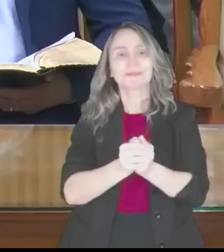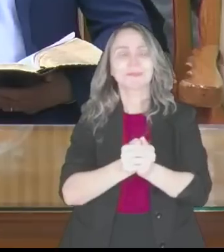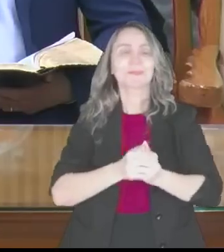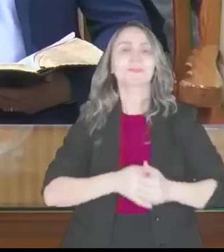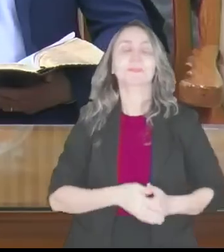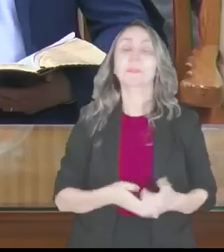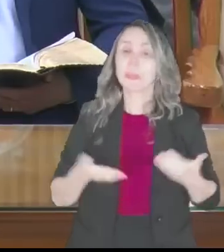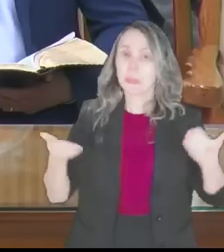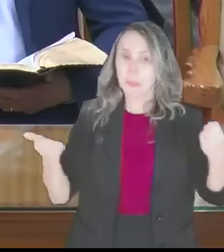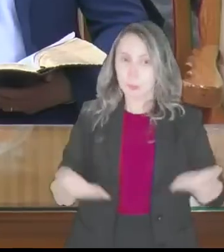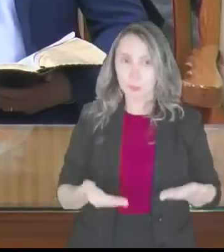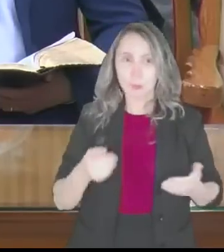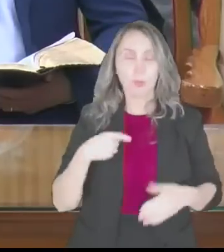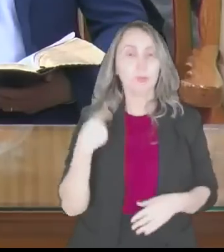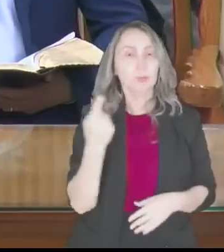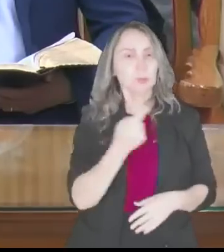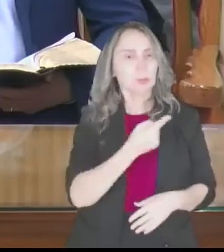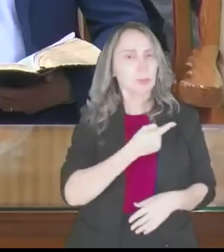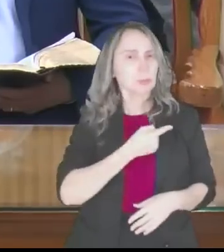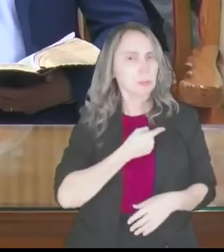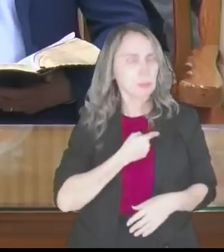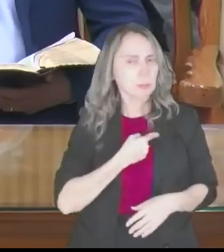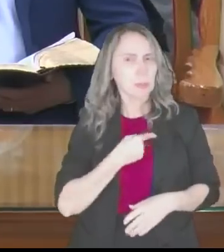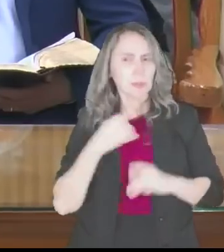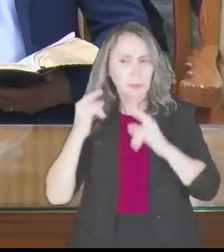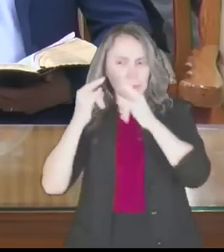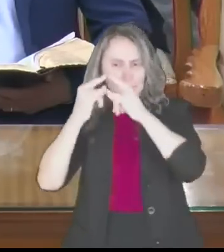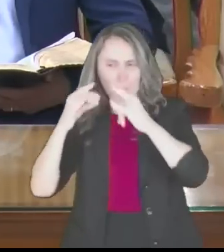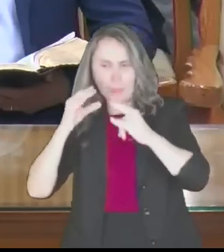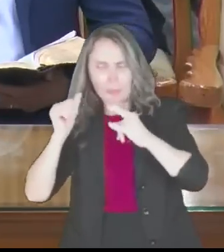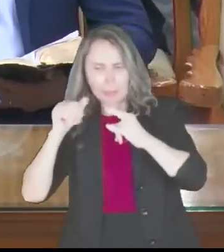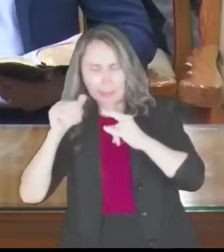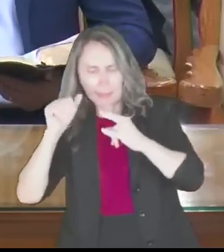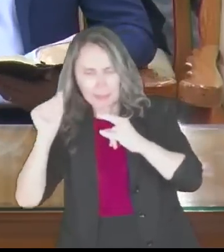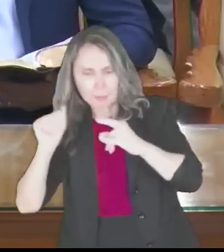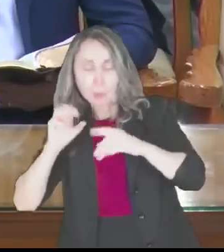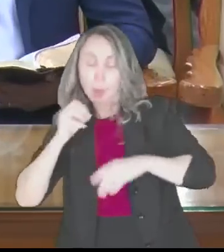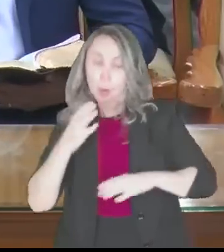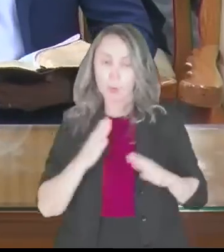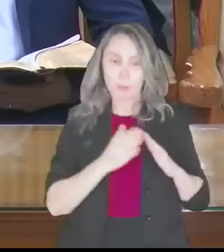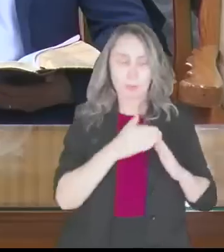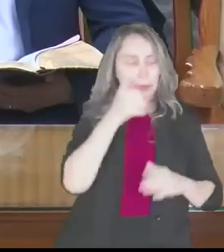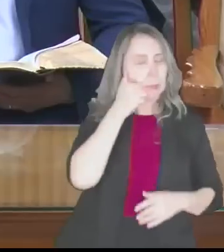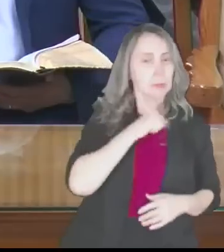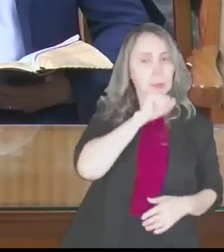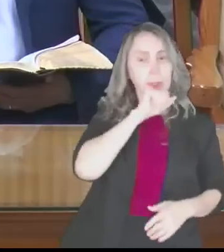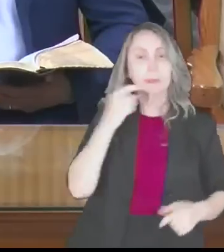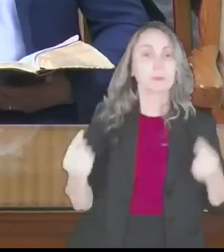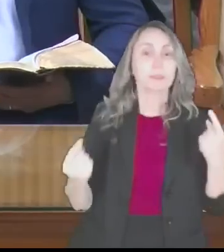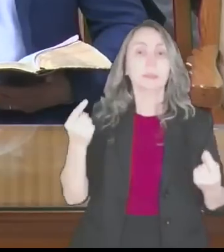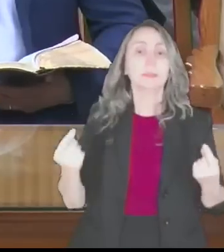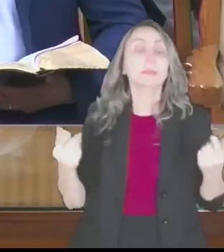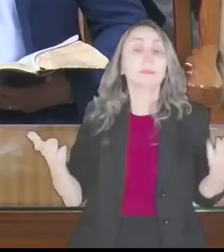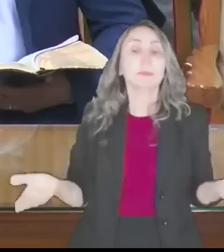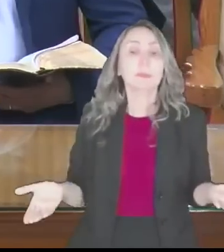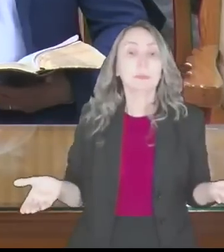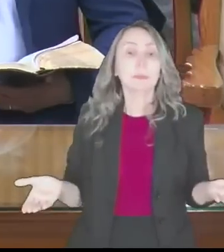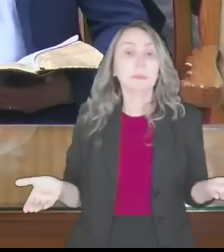Hoje nós estamos na câmara, ou estamos na casa da mãe? Hoje, agora. Estamos na casa da mãe ou na câmara?